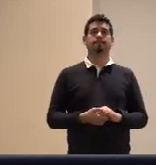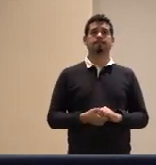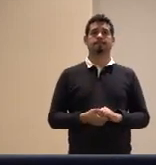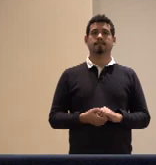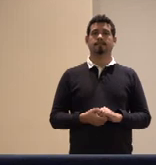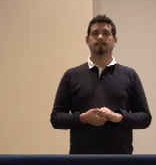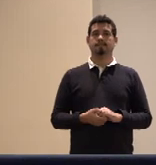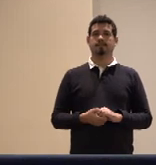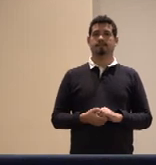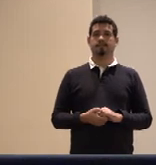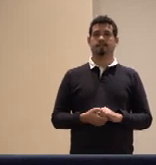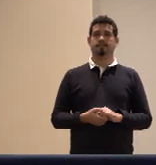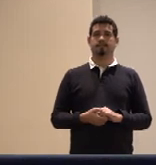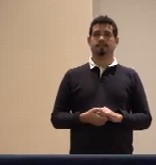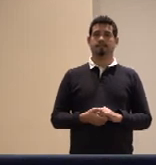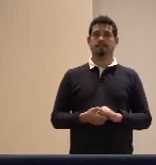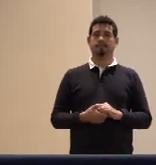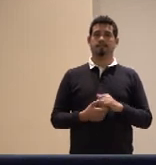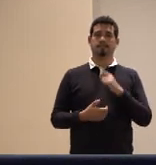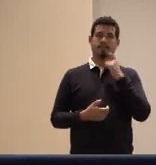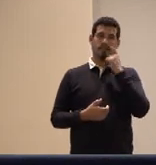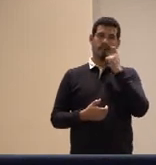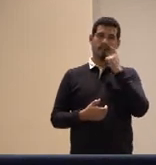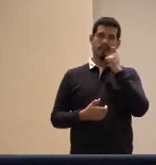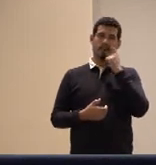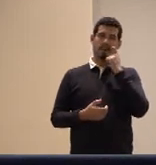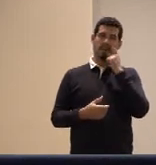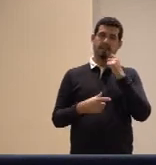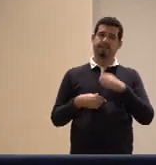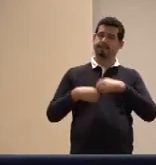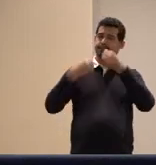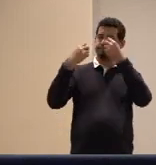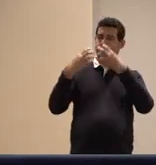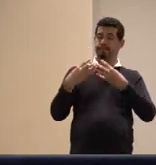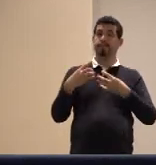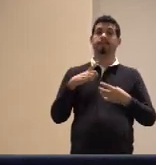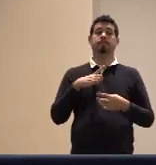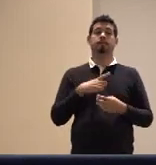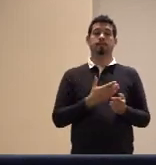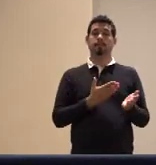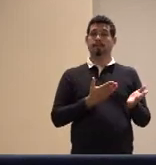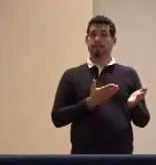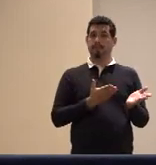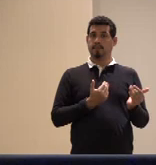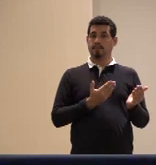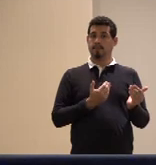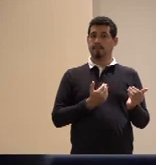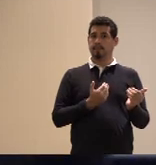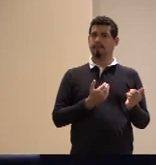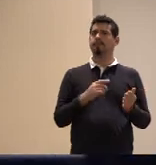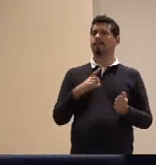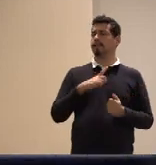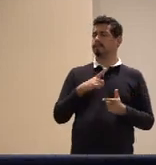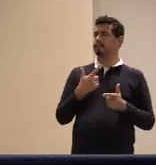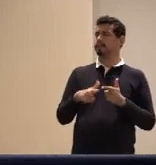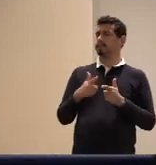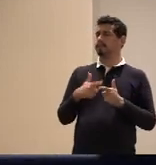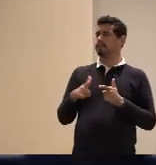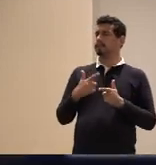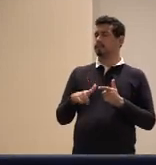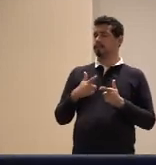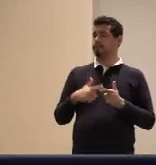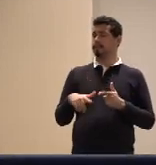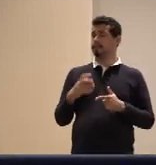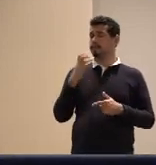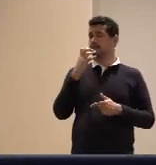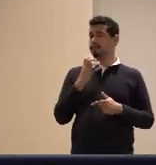E aí, pode voltar. Eu trouxe um relato que a gente tem de um adolescente que a gente teve um problema bem grande com